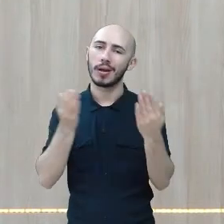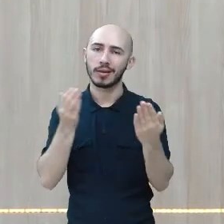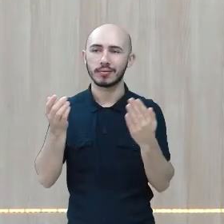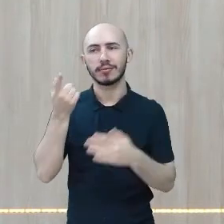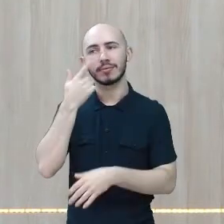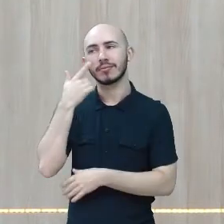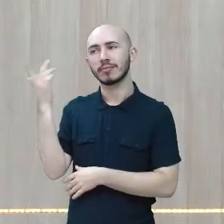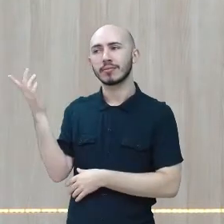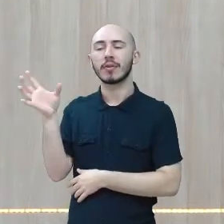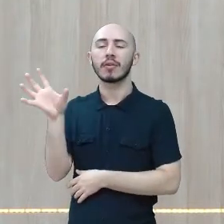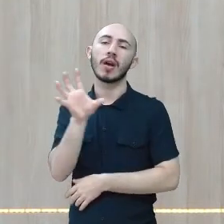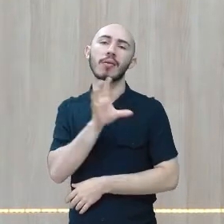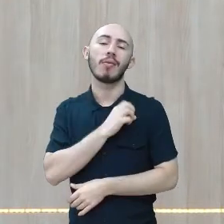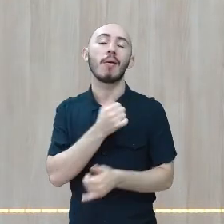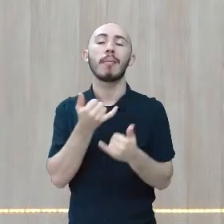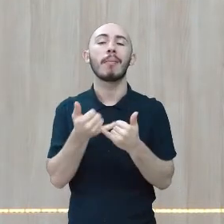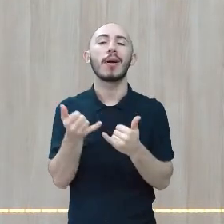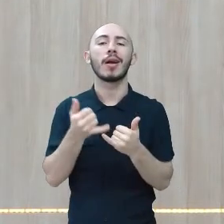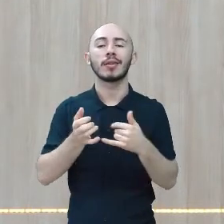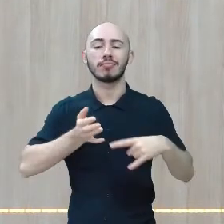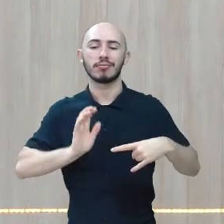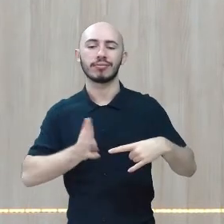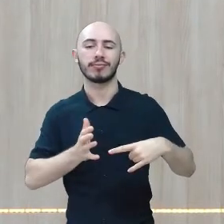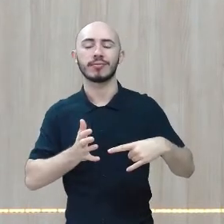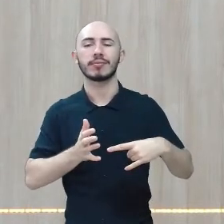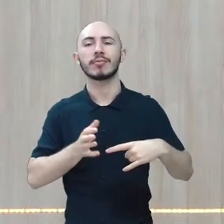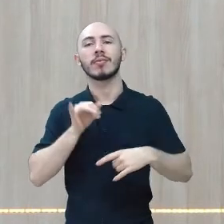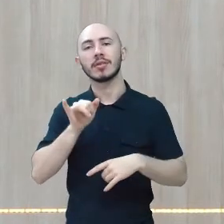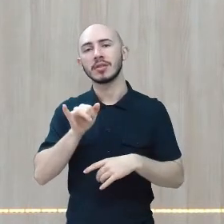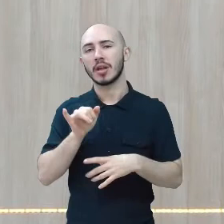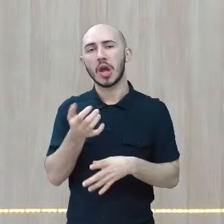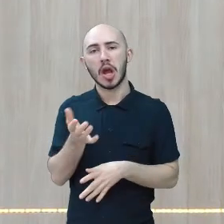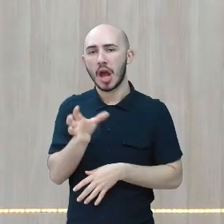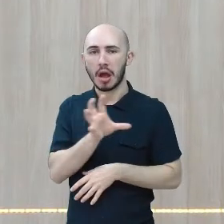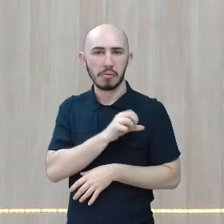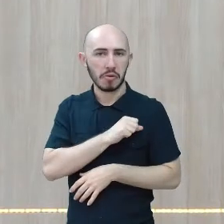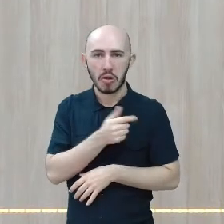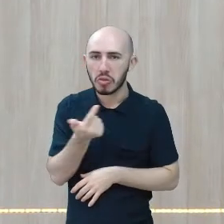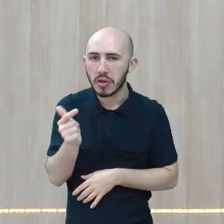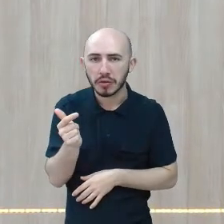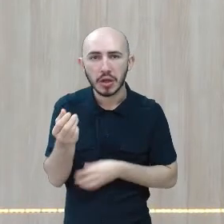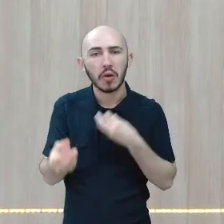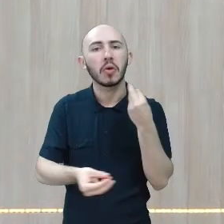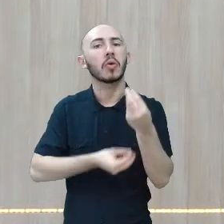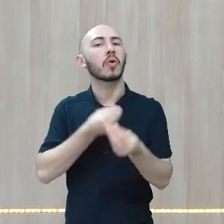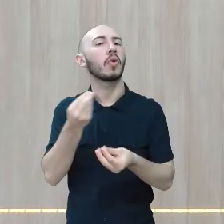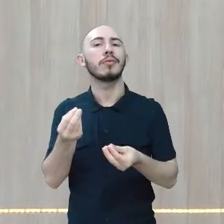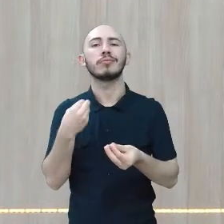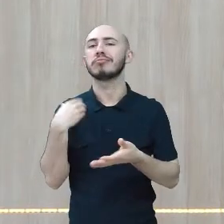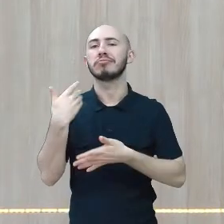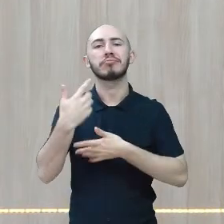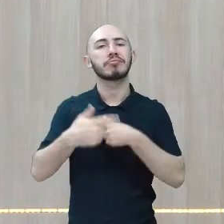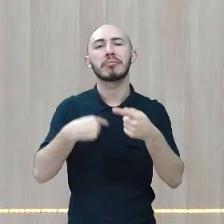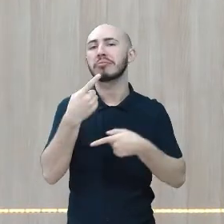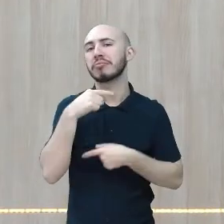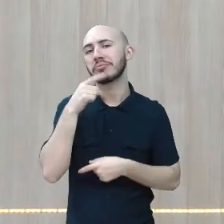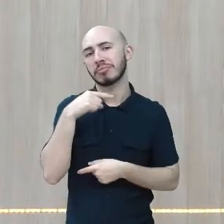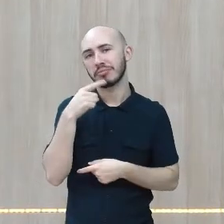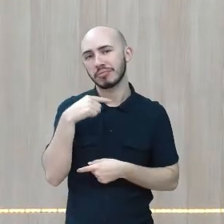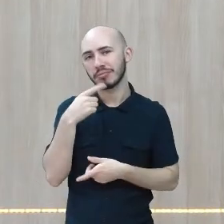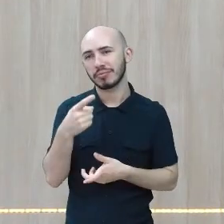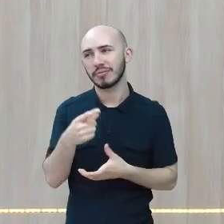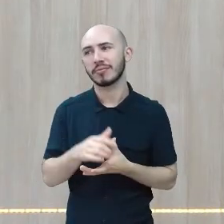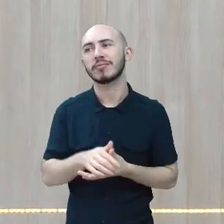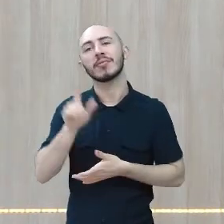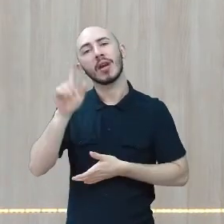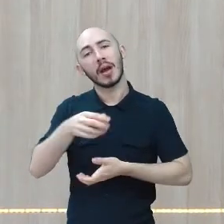amor é como um motor, não é? Se não tem amor, as coisas não andam.